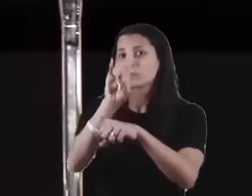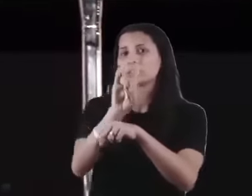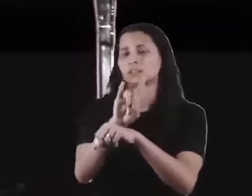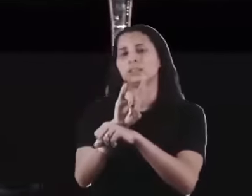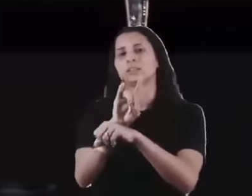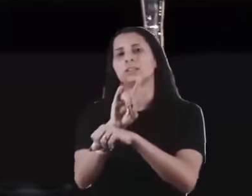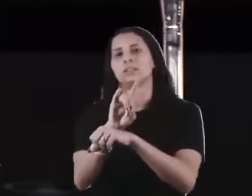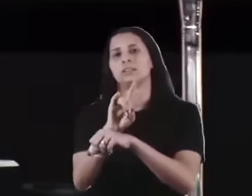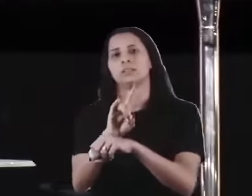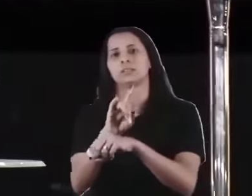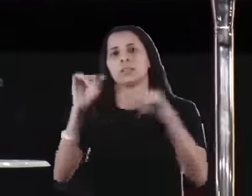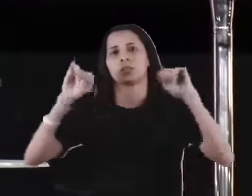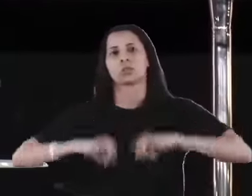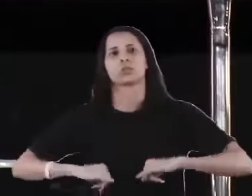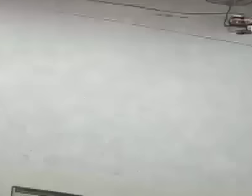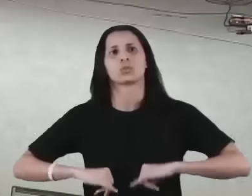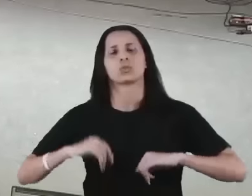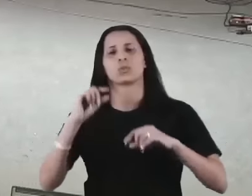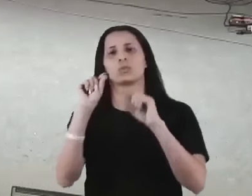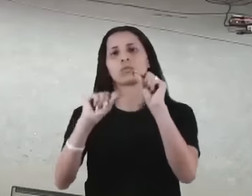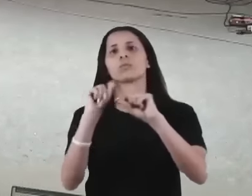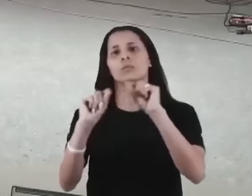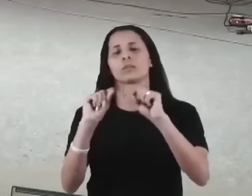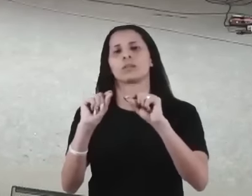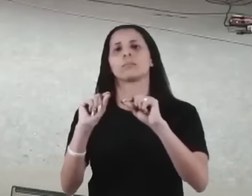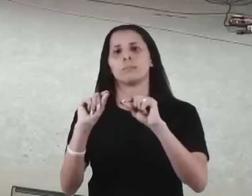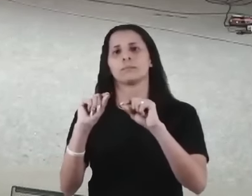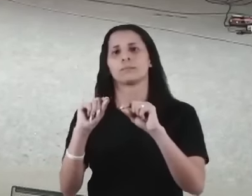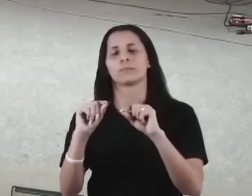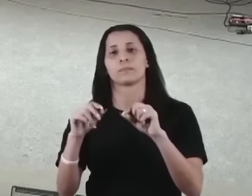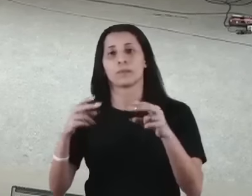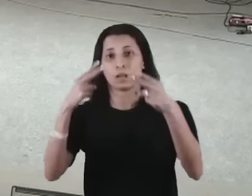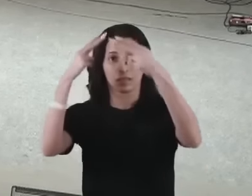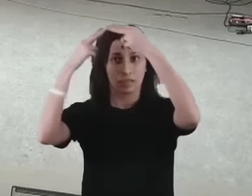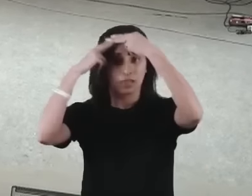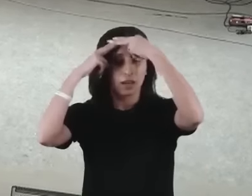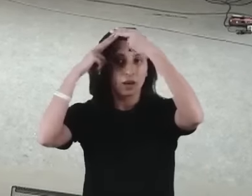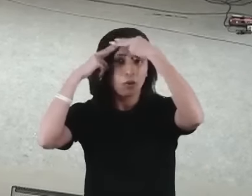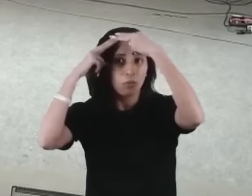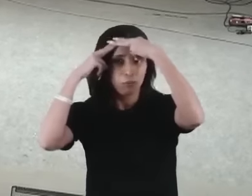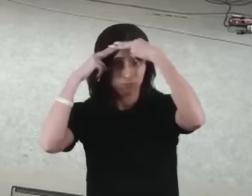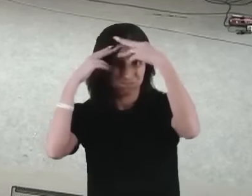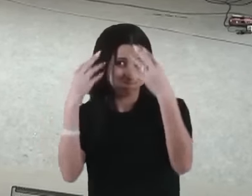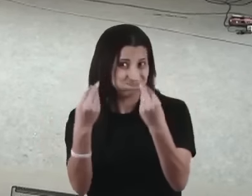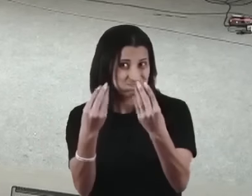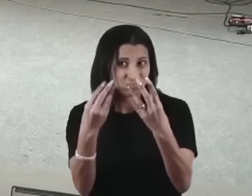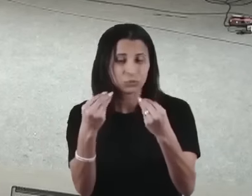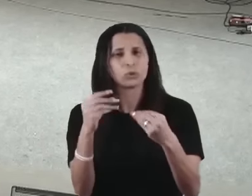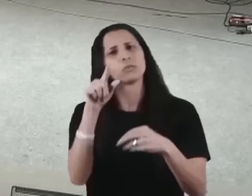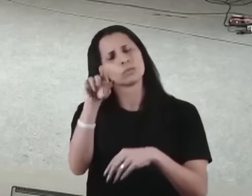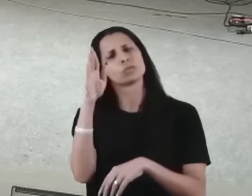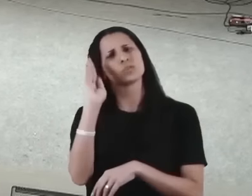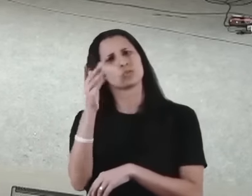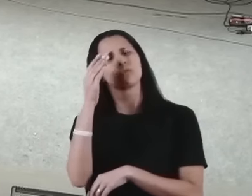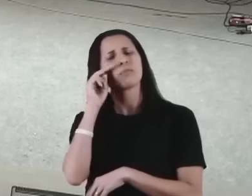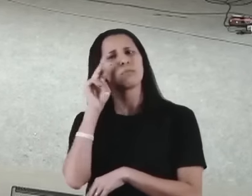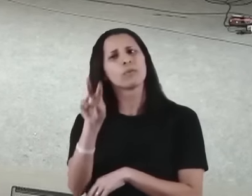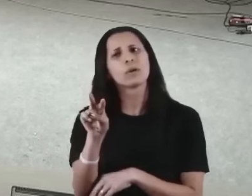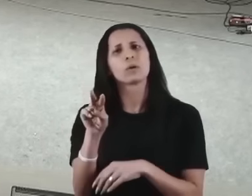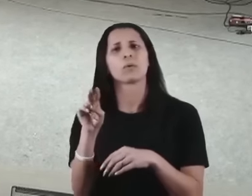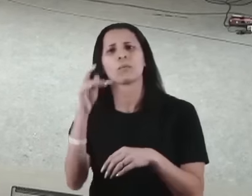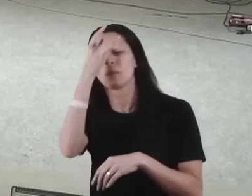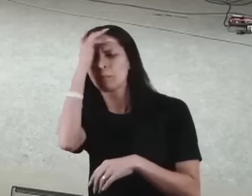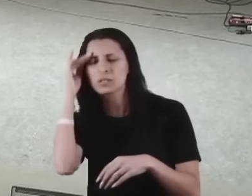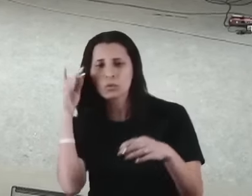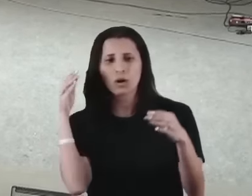chama de transtorno não é pós-traumático você já viu uma pessoa que sofreu um acidente de carro é viu